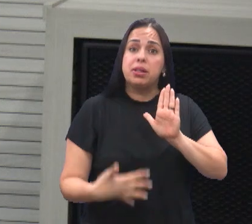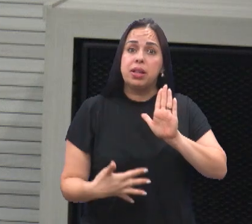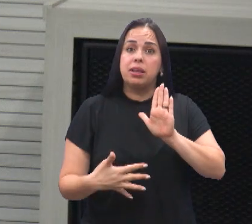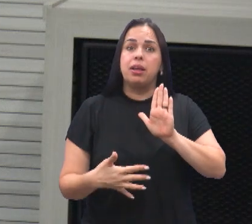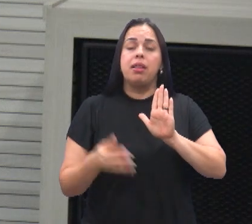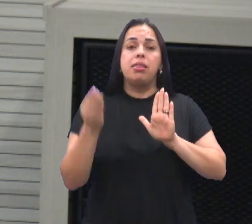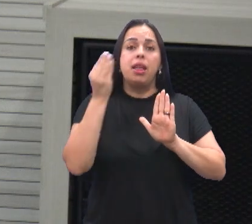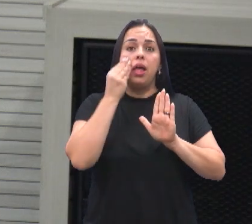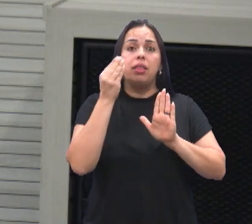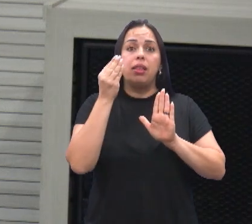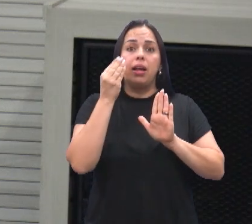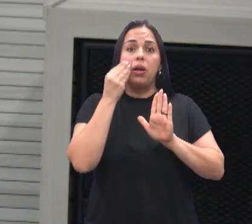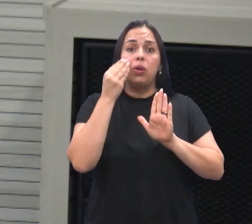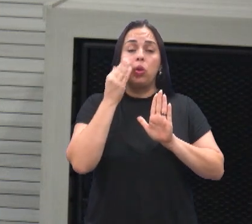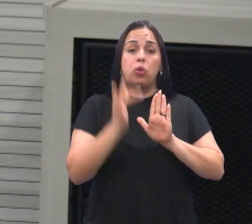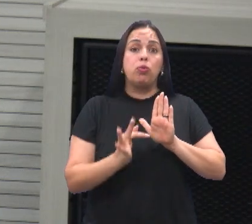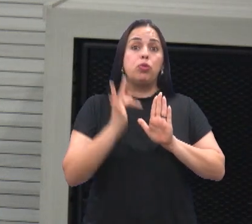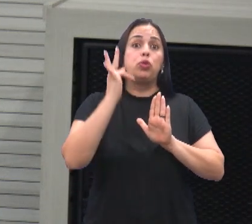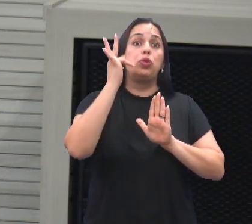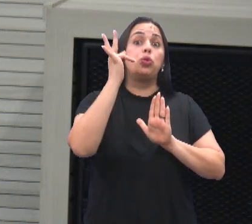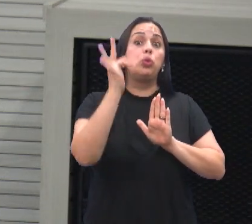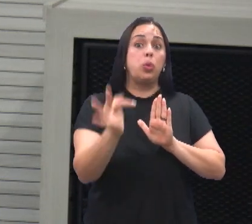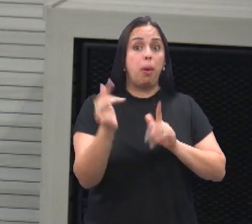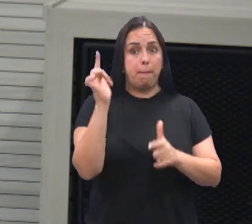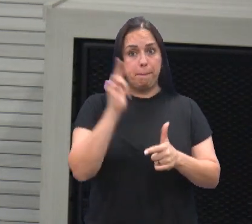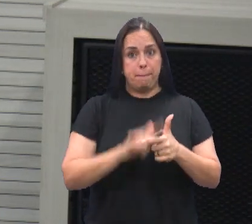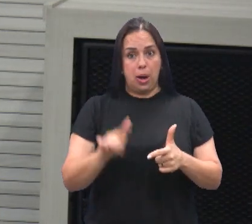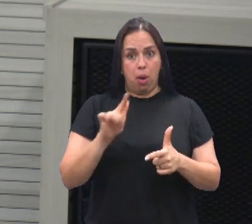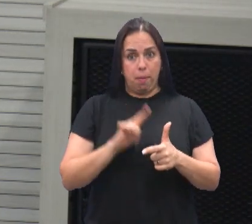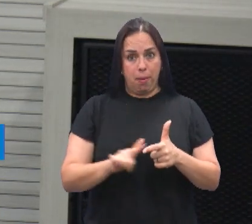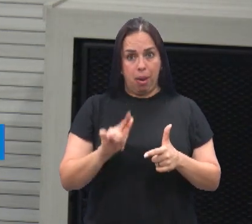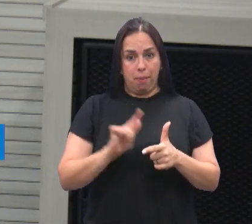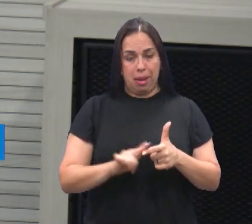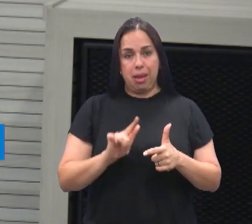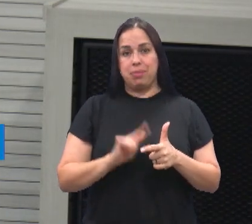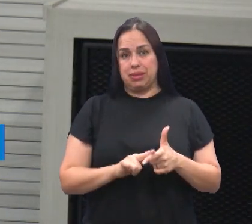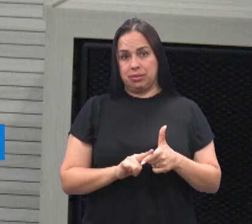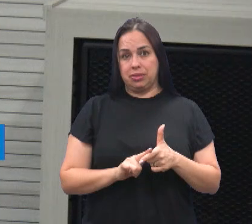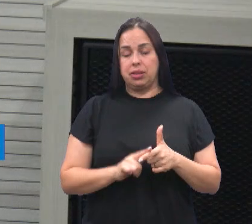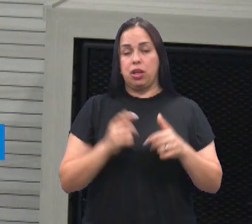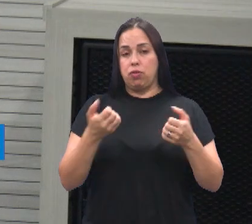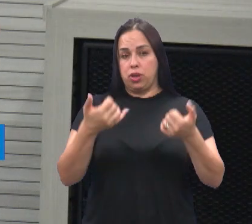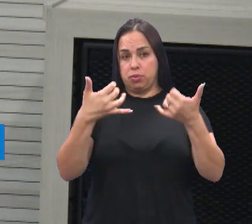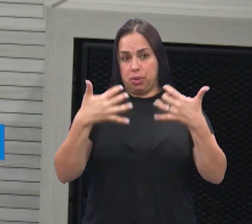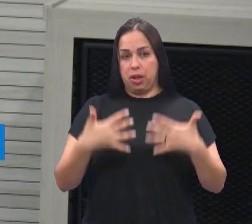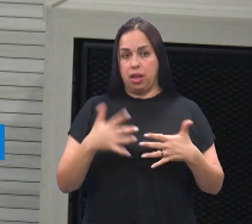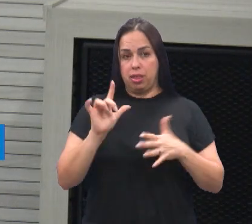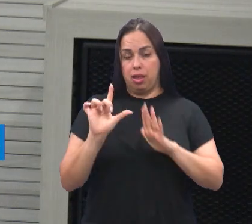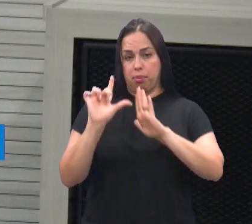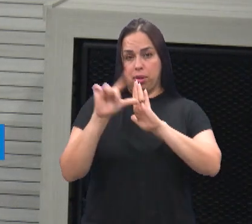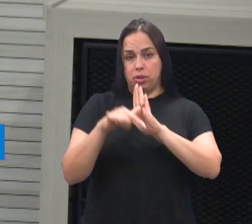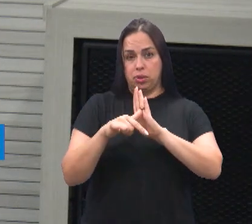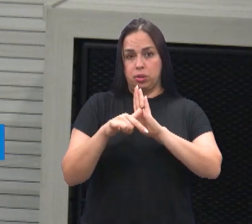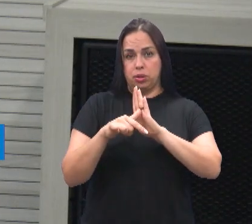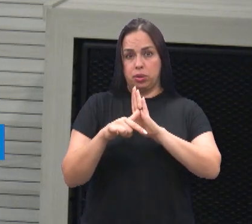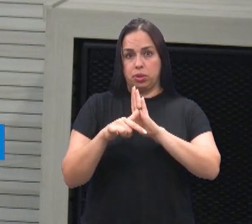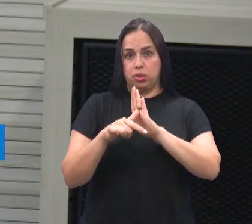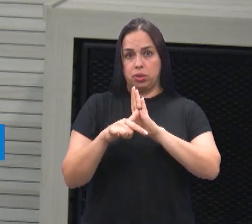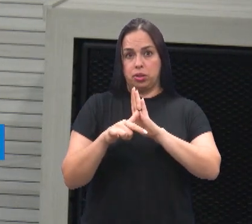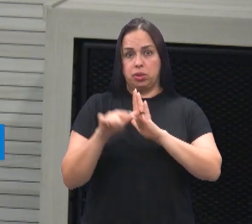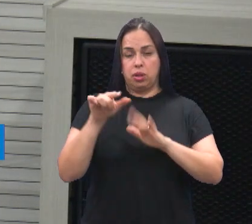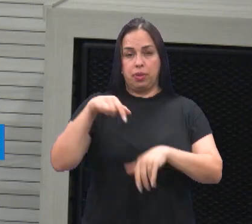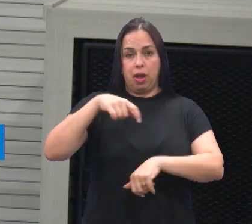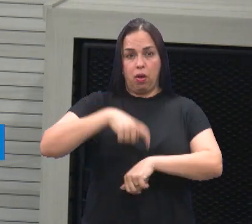evitar problemas futuros trabalhistas para os funcionários. Eu vou explicar mais para frente no momento da